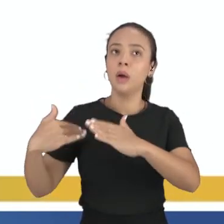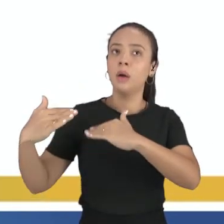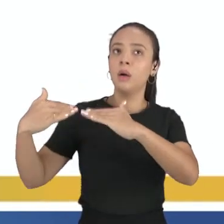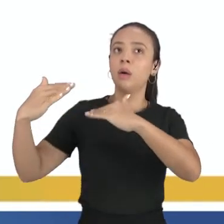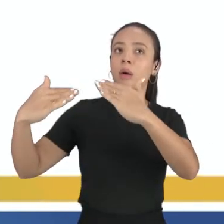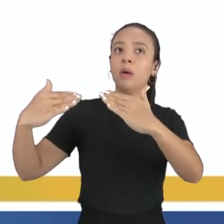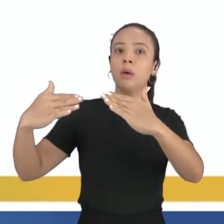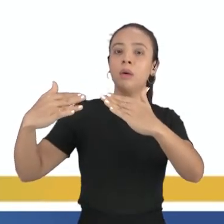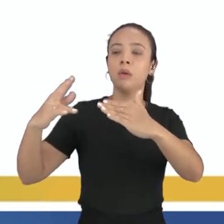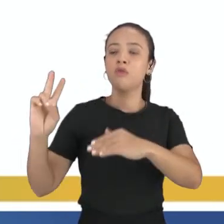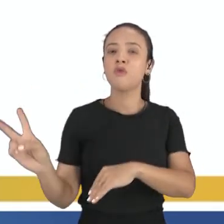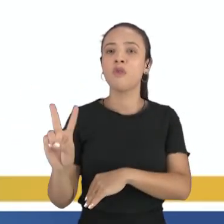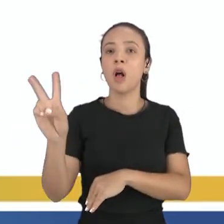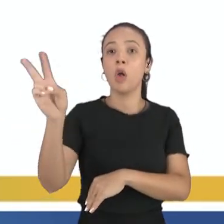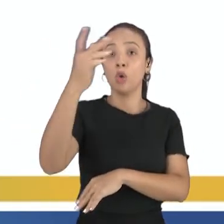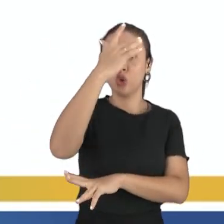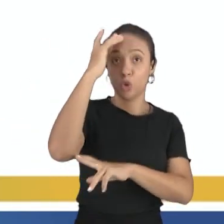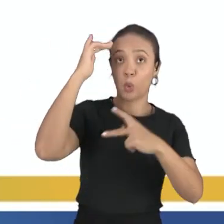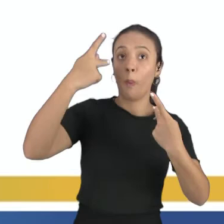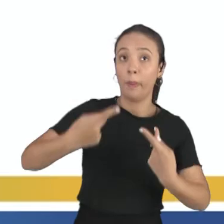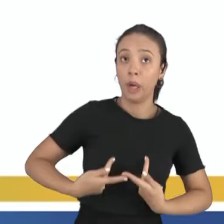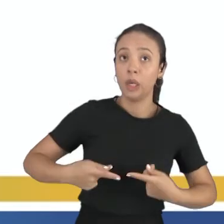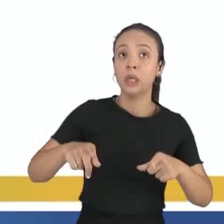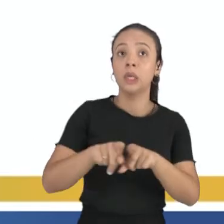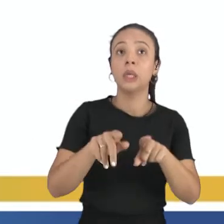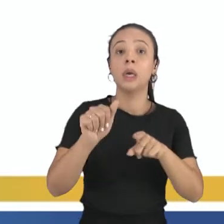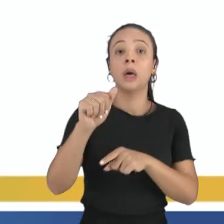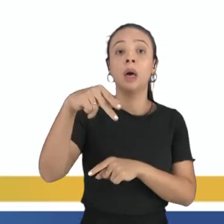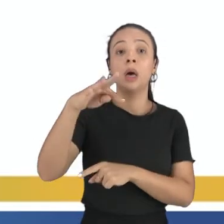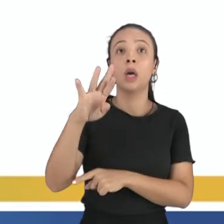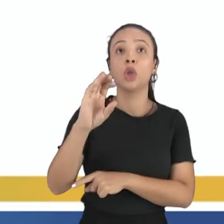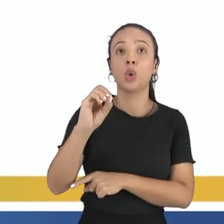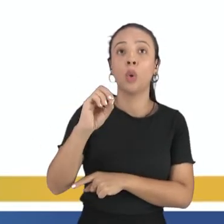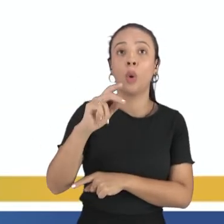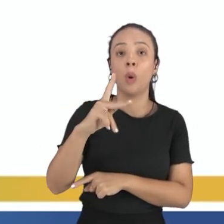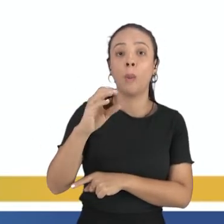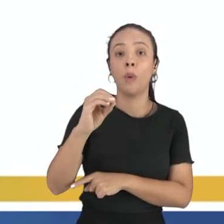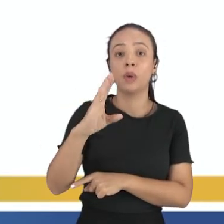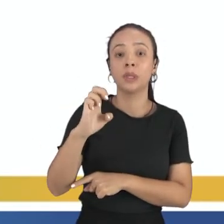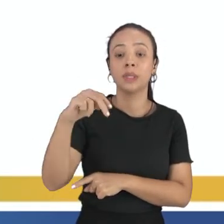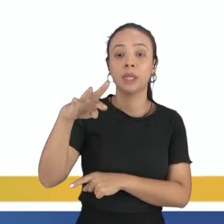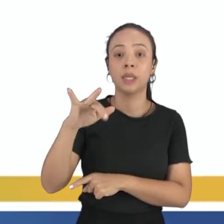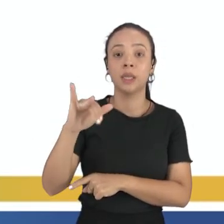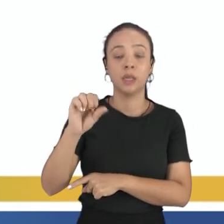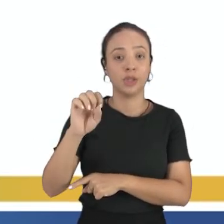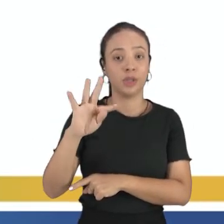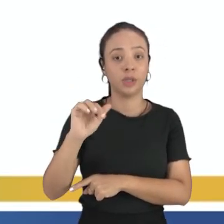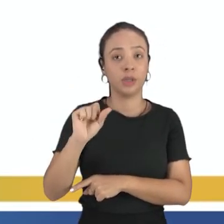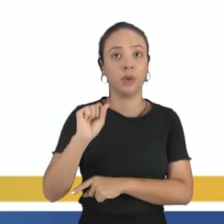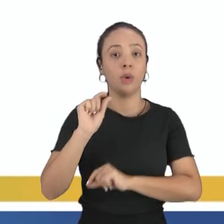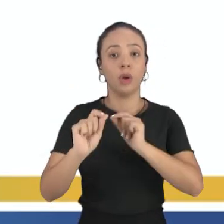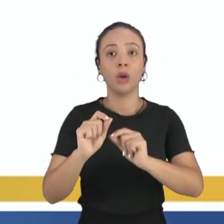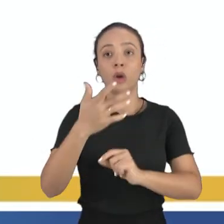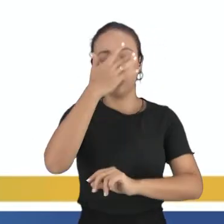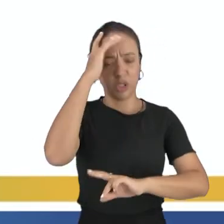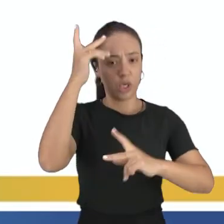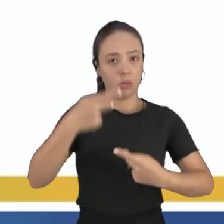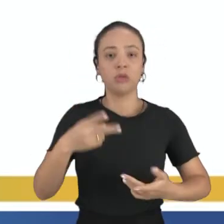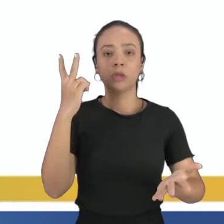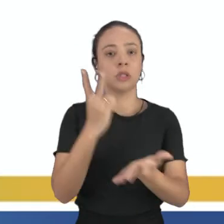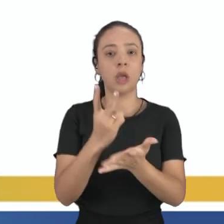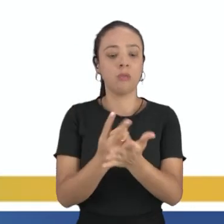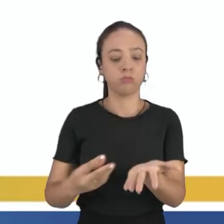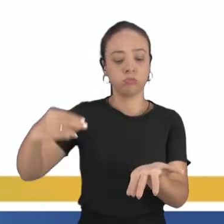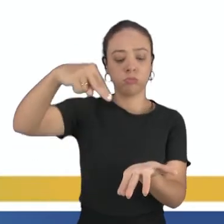progressivamente o despertar de valores humanistas e antropocentristas, que colocavam o ser humano como o centro do